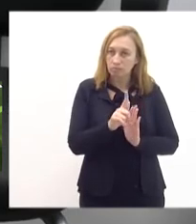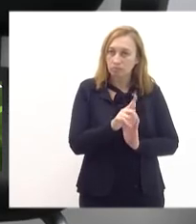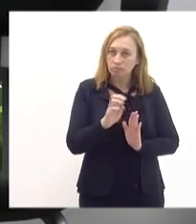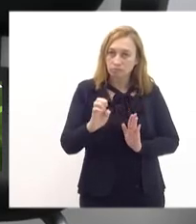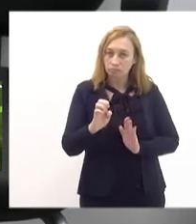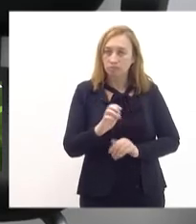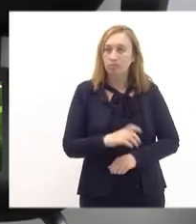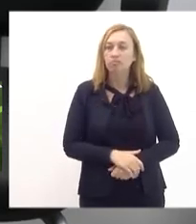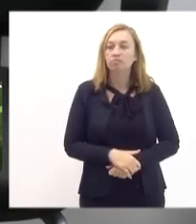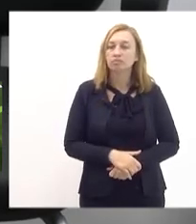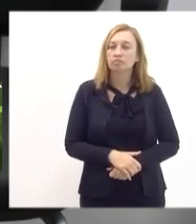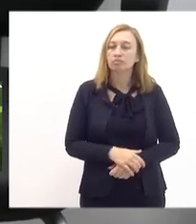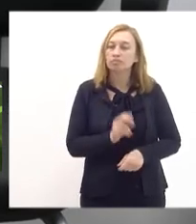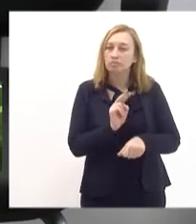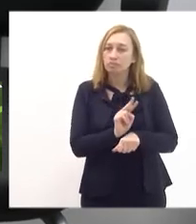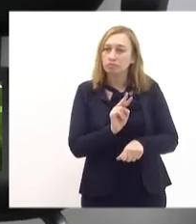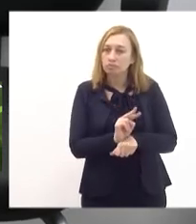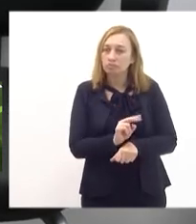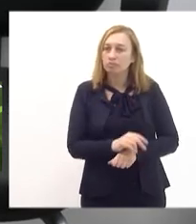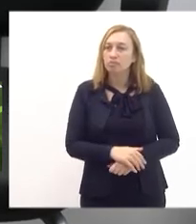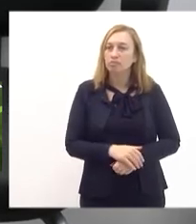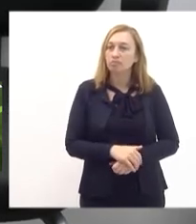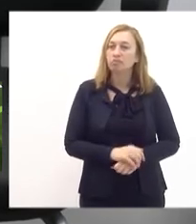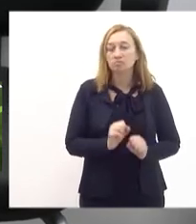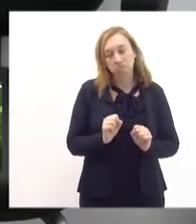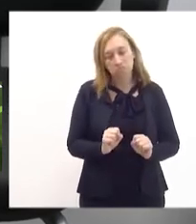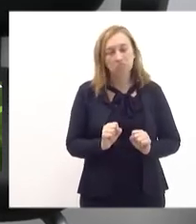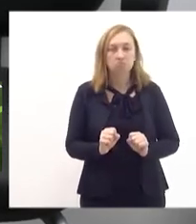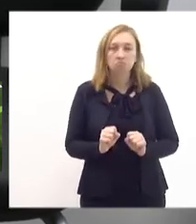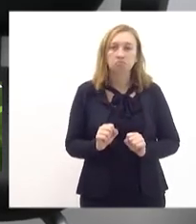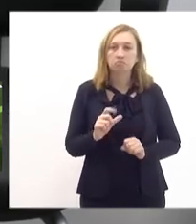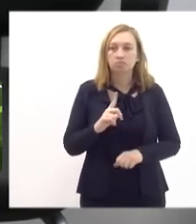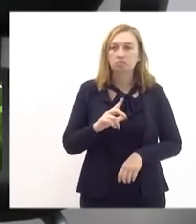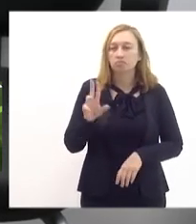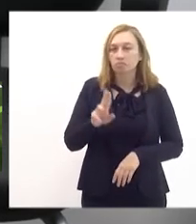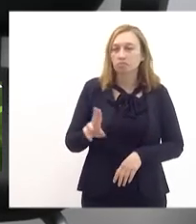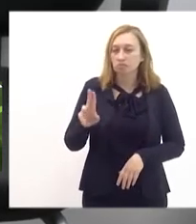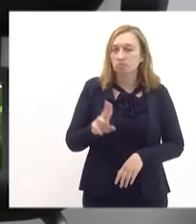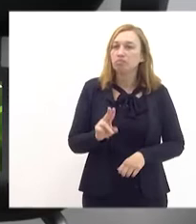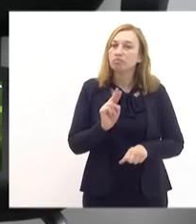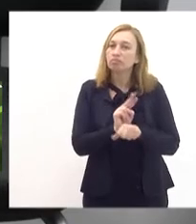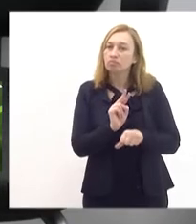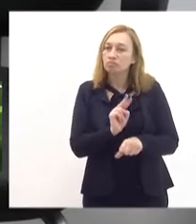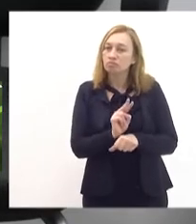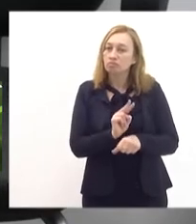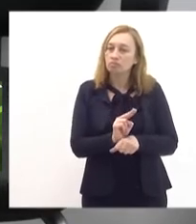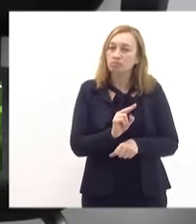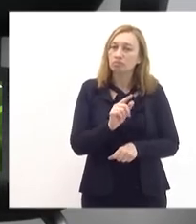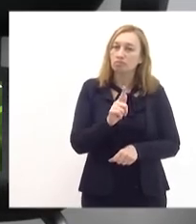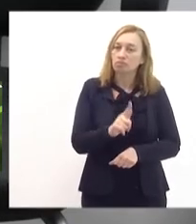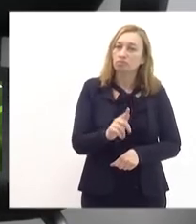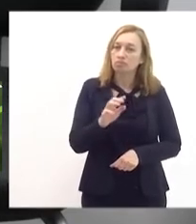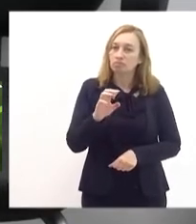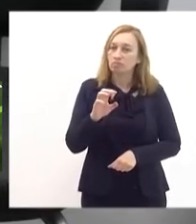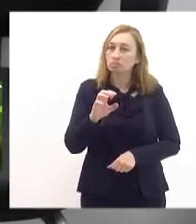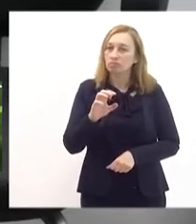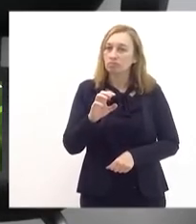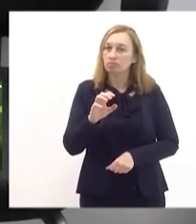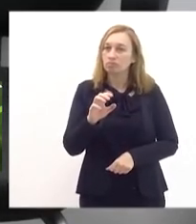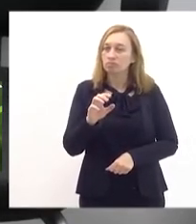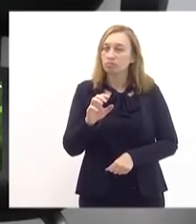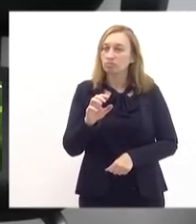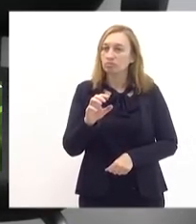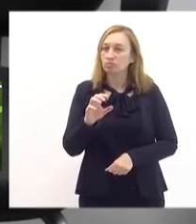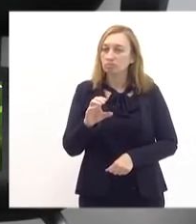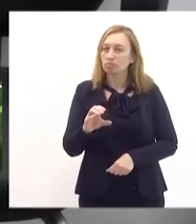CGE o monitoramento desses programas. Pode ser até utilizado o mesmo monitoramento da CGU, já realizado,